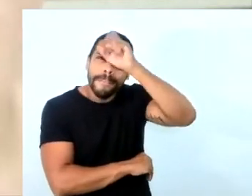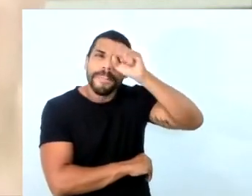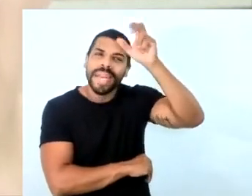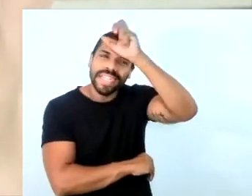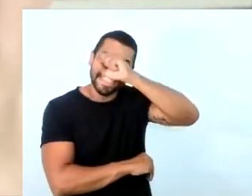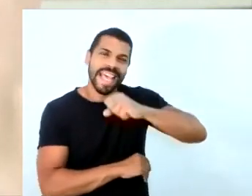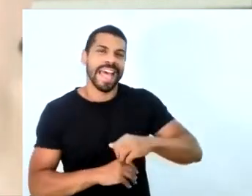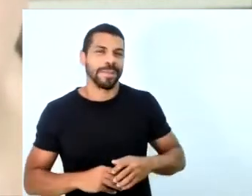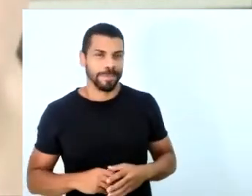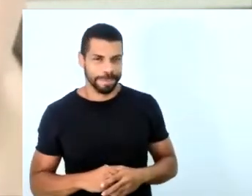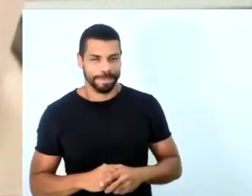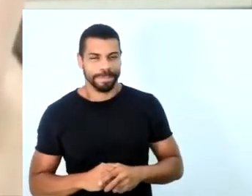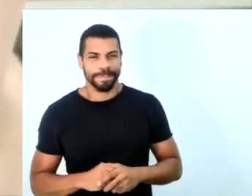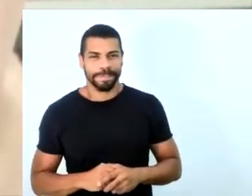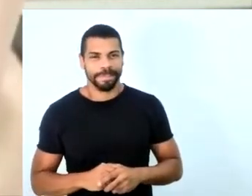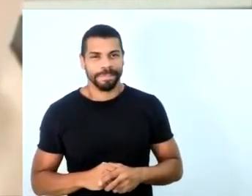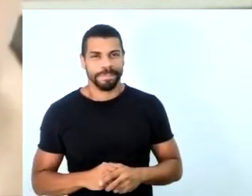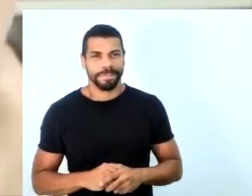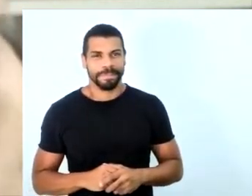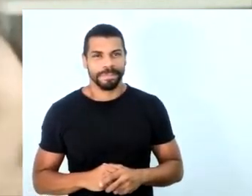lugar.